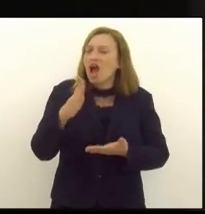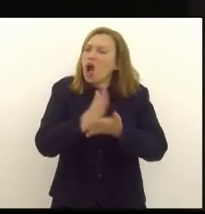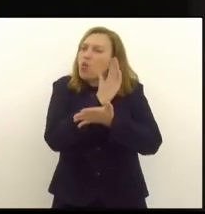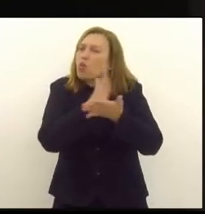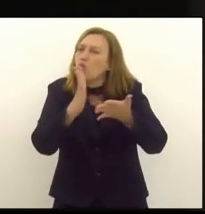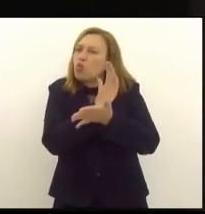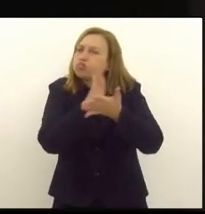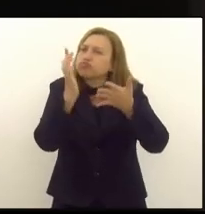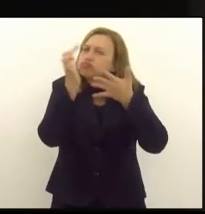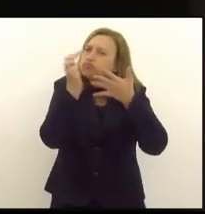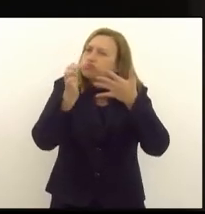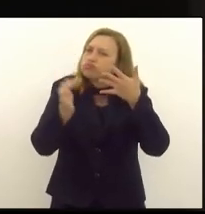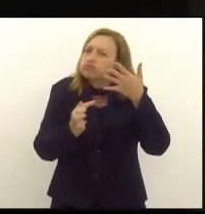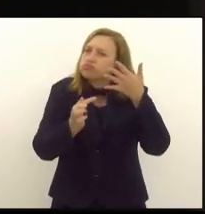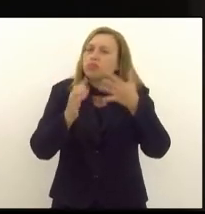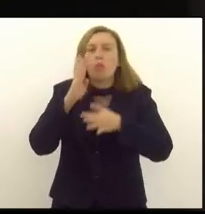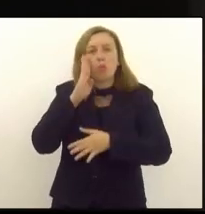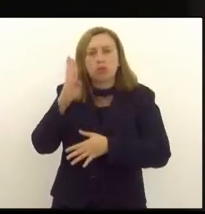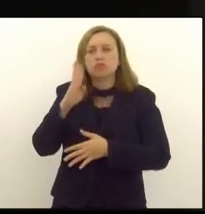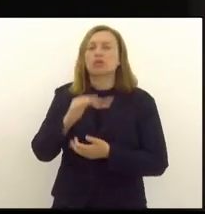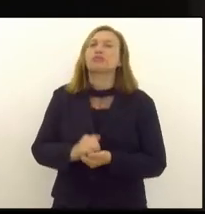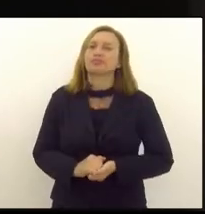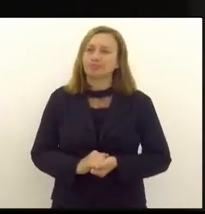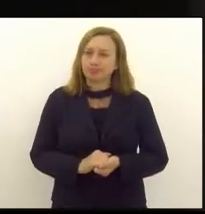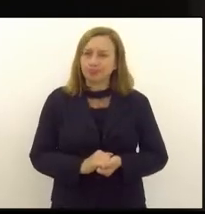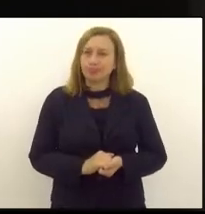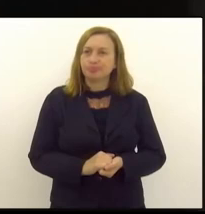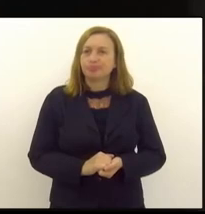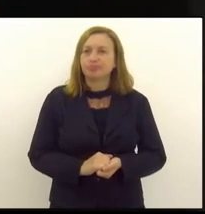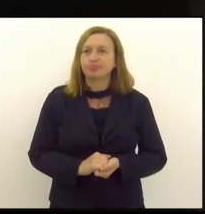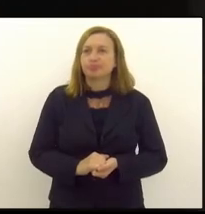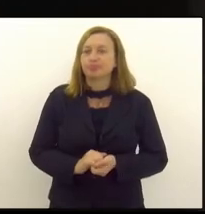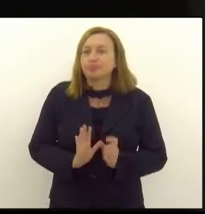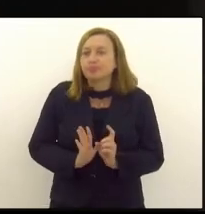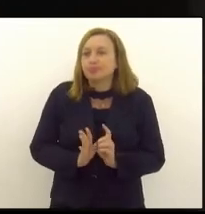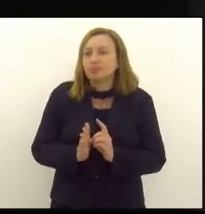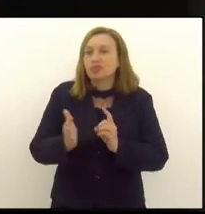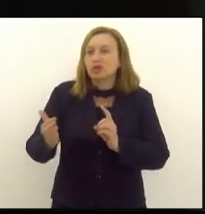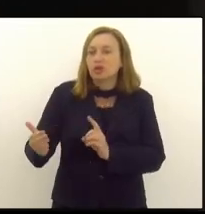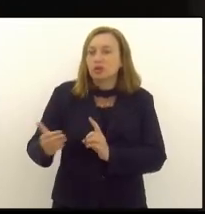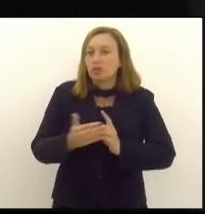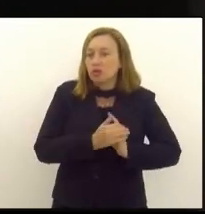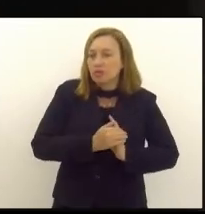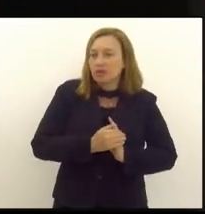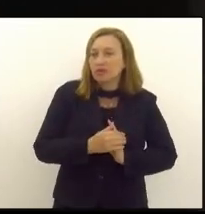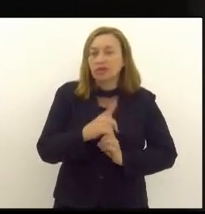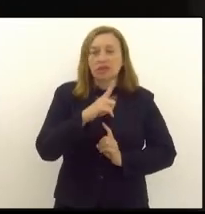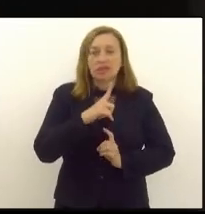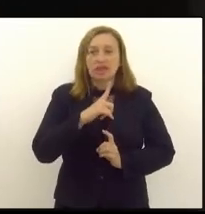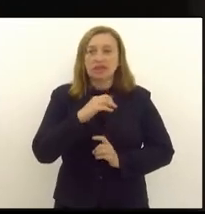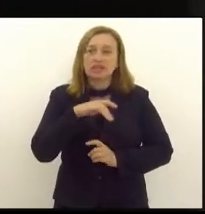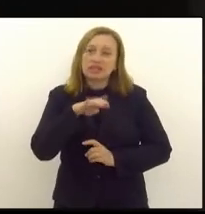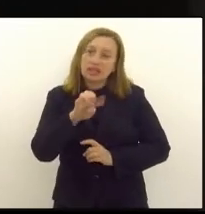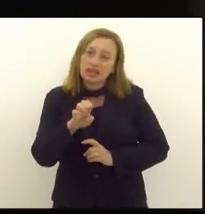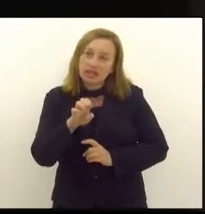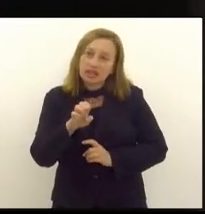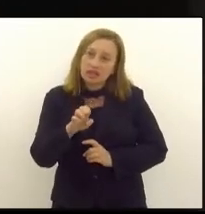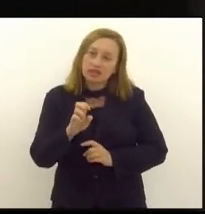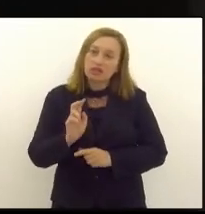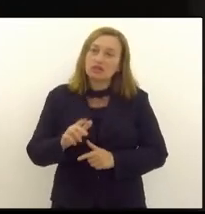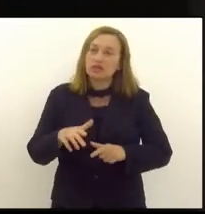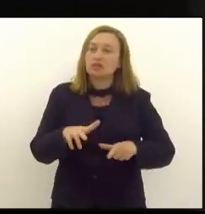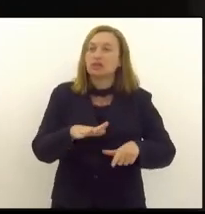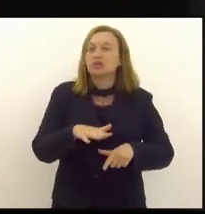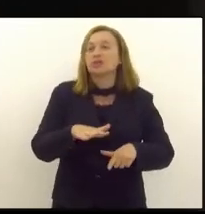algumas questões que eu acho de extrema importância. Primeiro, o acolhimento que a Sirlene tem, imbuída do cargo de procuradora